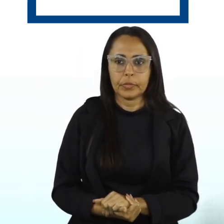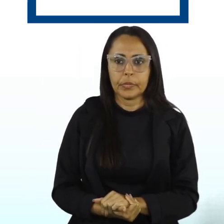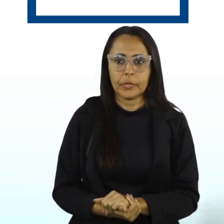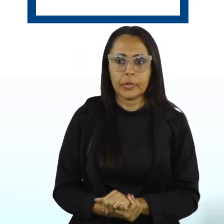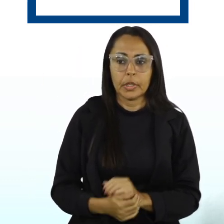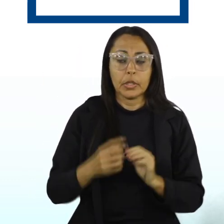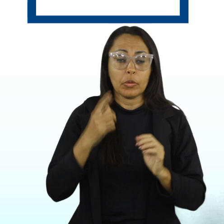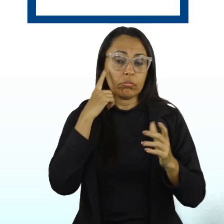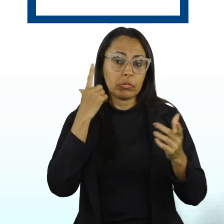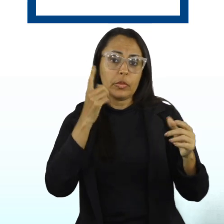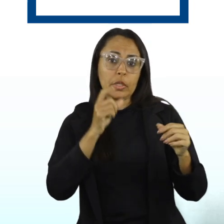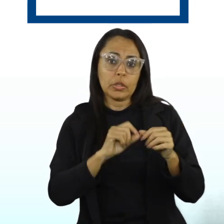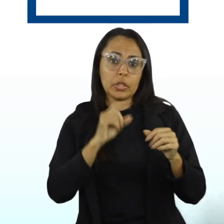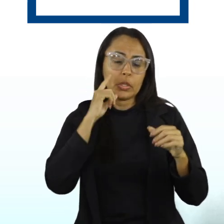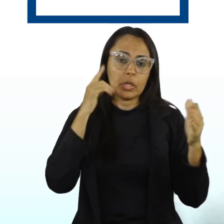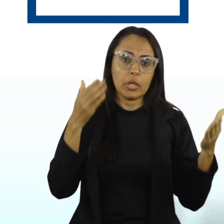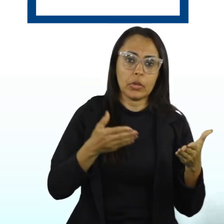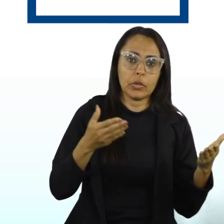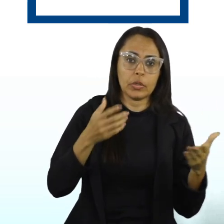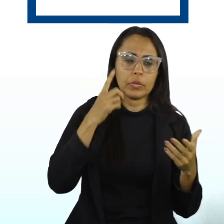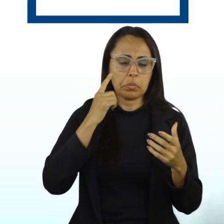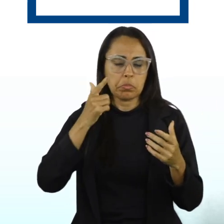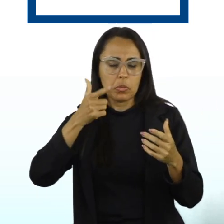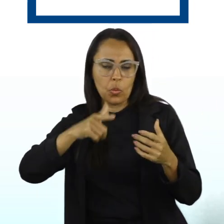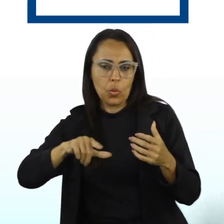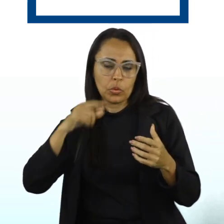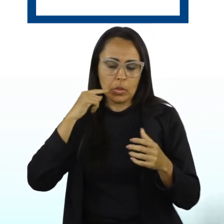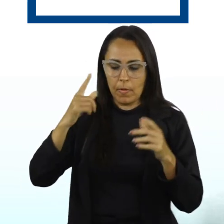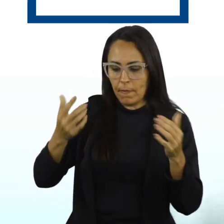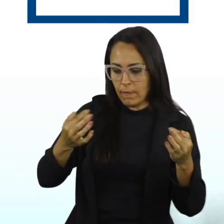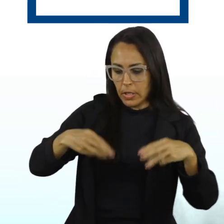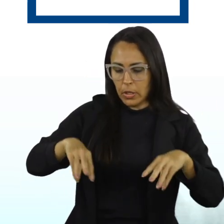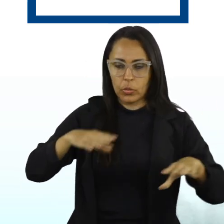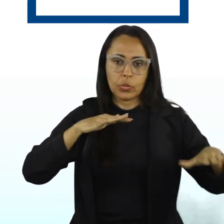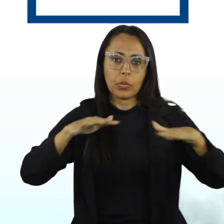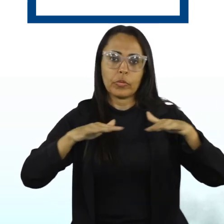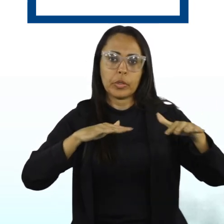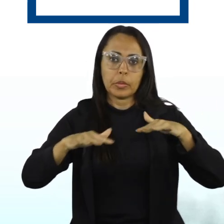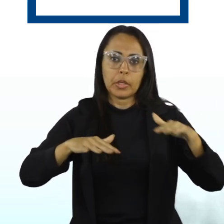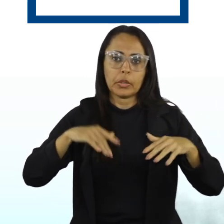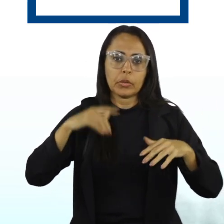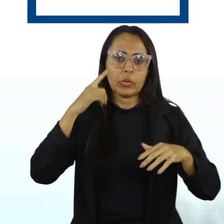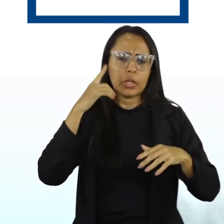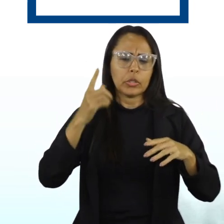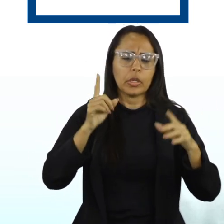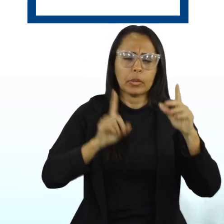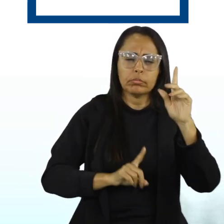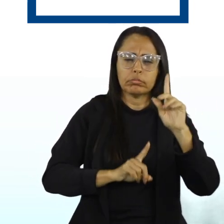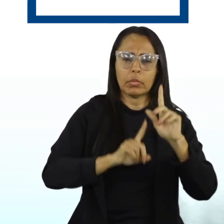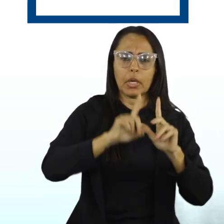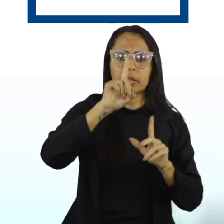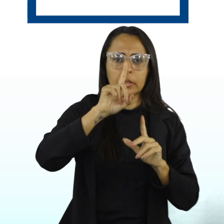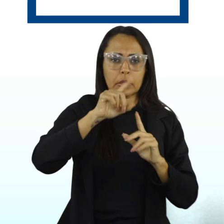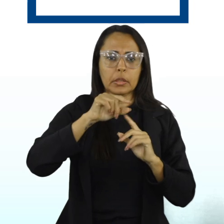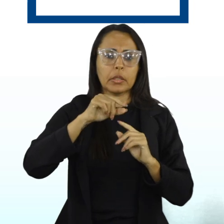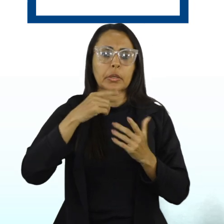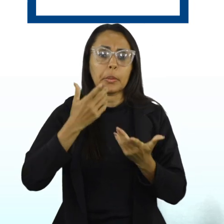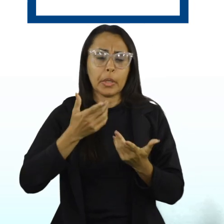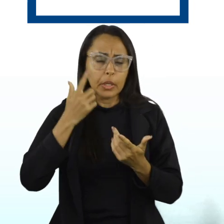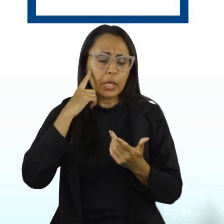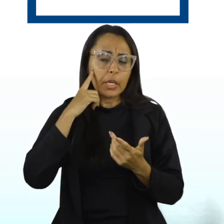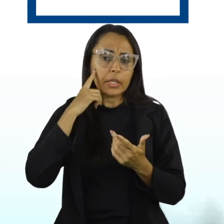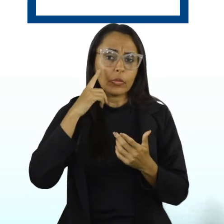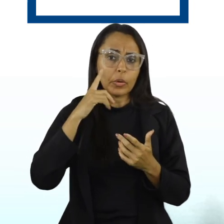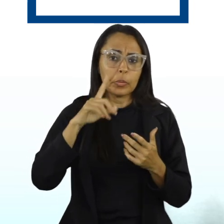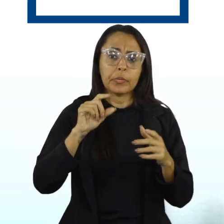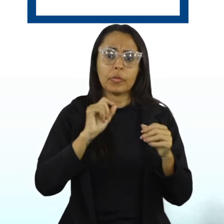2. Feito isso, nós vamos agora para o outro lado, ou seja, o final do movimento, quando ele chega na altura máxima. Quando ele chega nessa altura